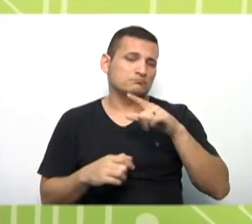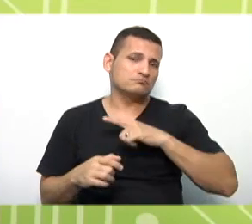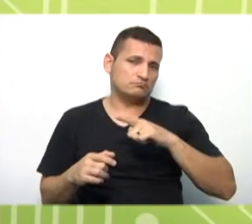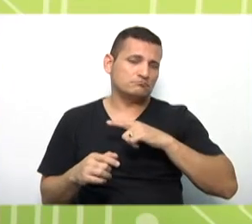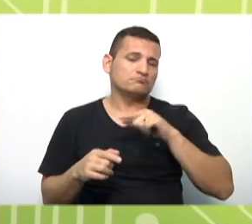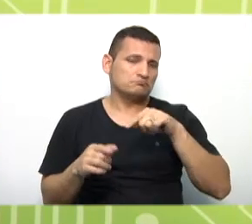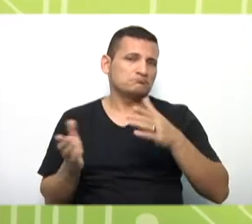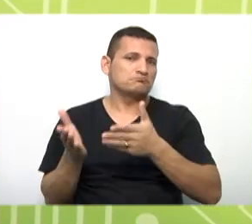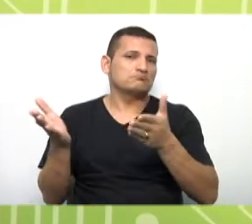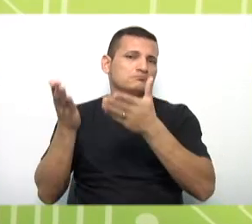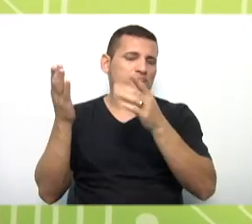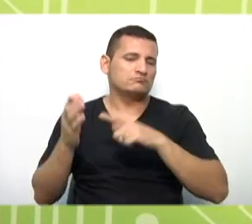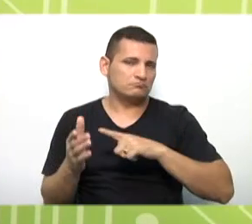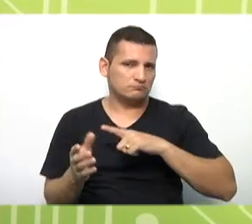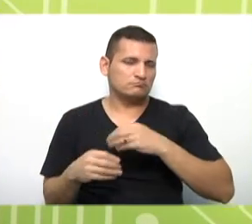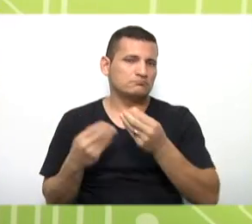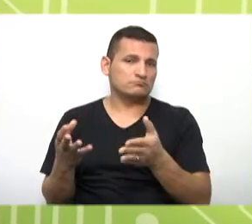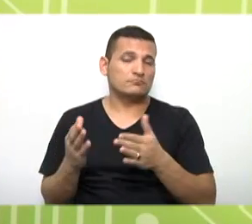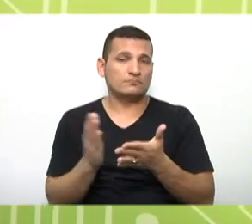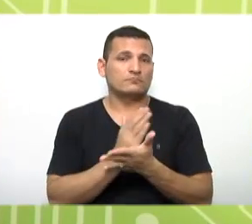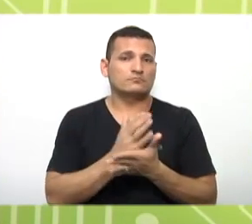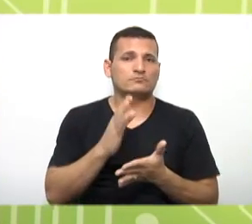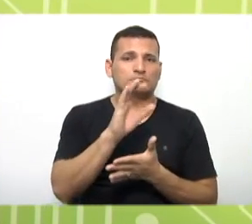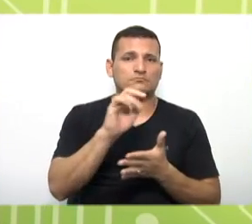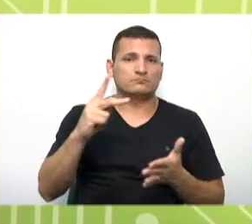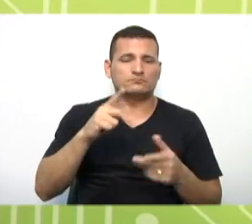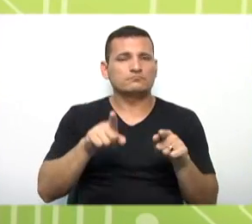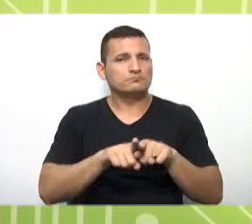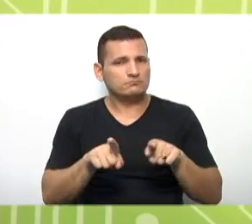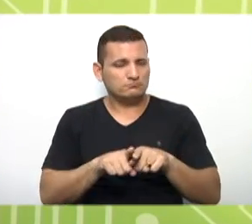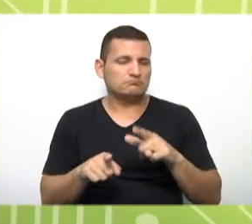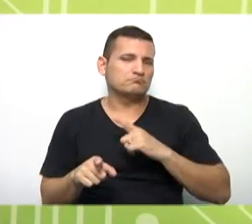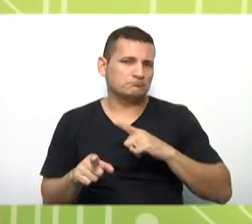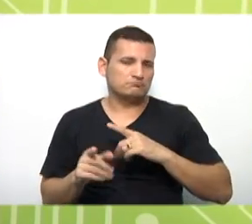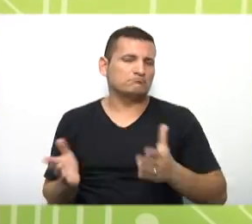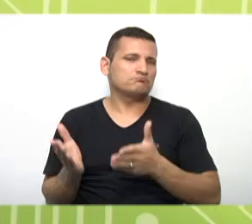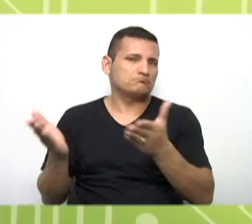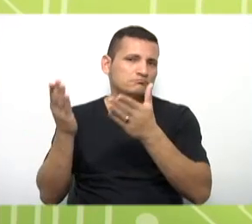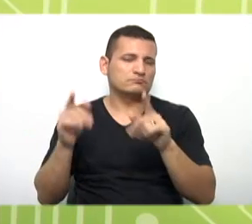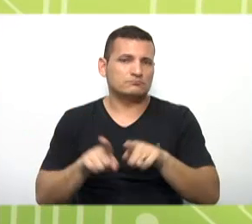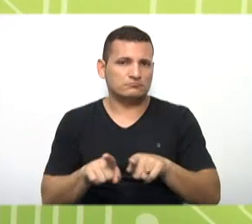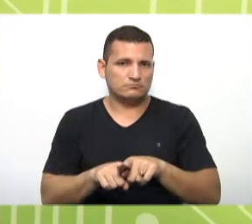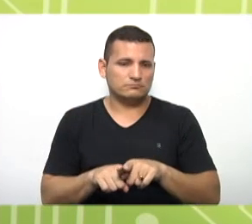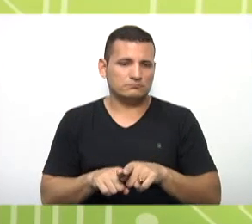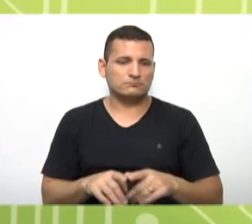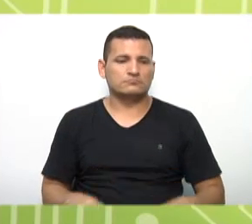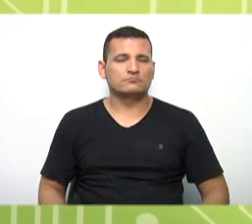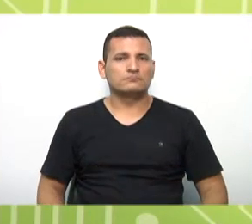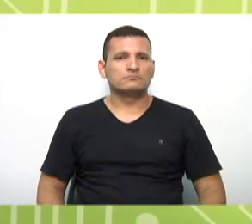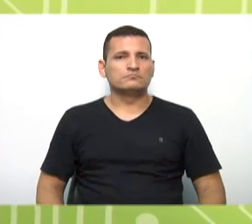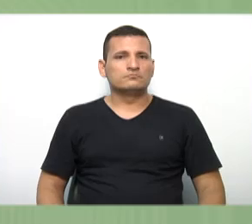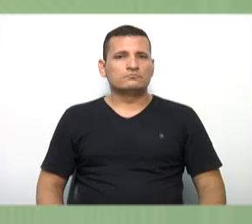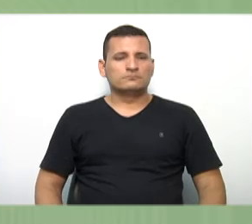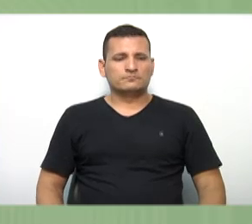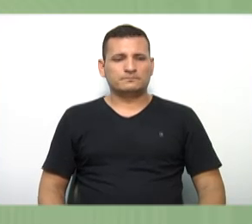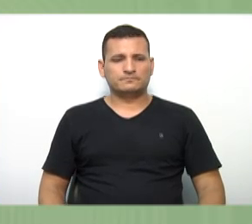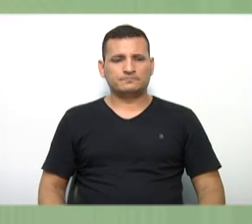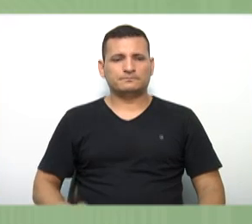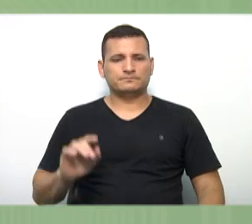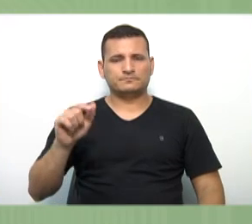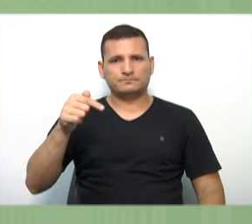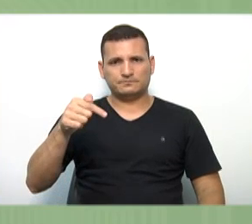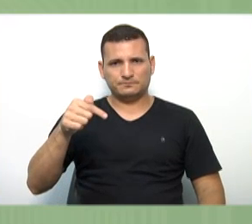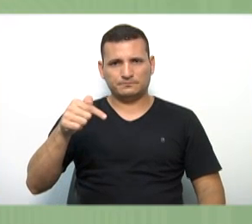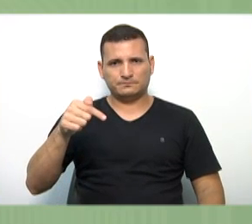de incentivos e algumas cooperativas também trabalham com esses tipos de incentivo. Vamos lá para a nossa questão 7, que é para